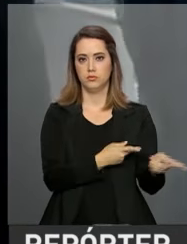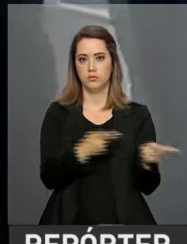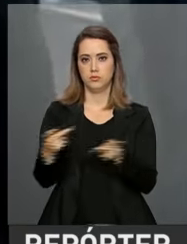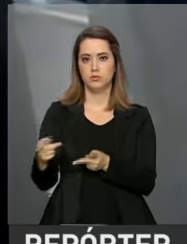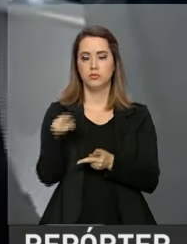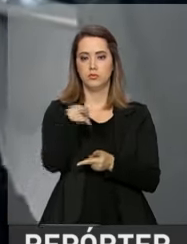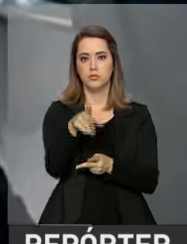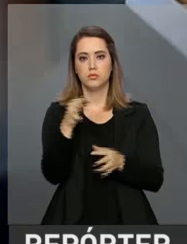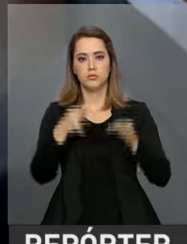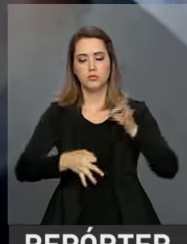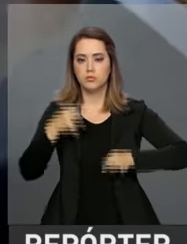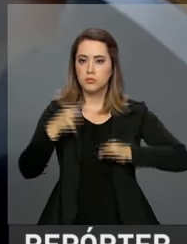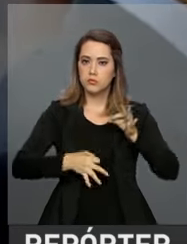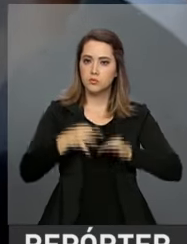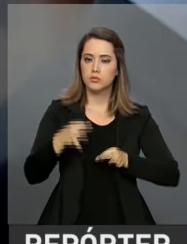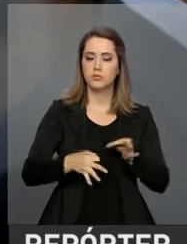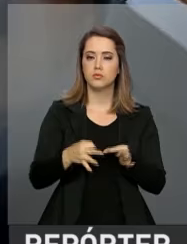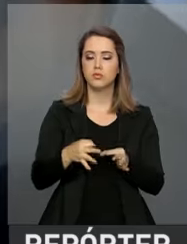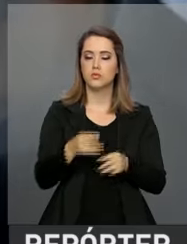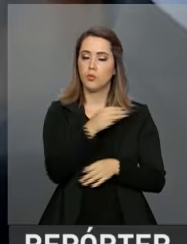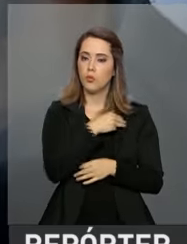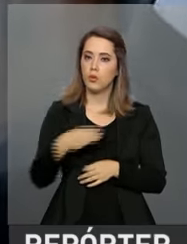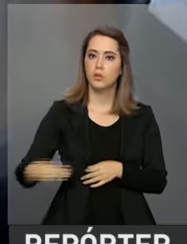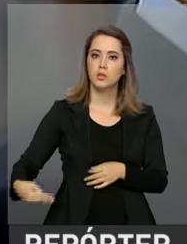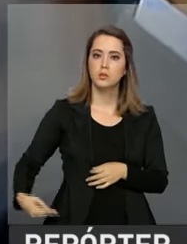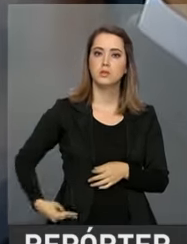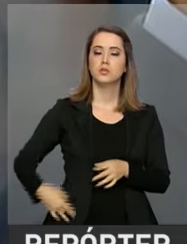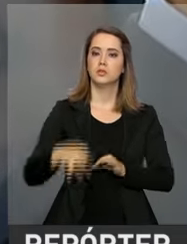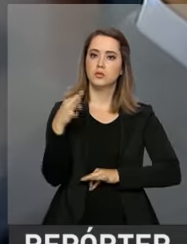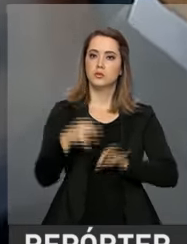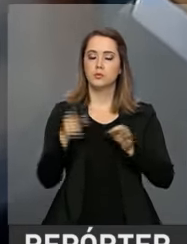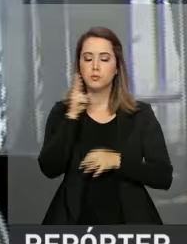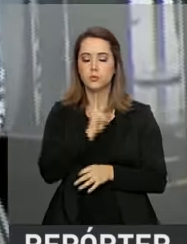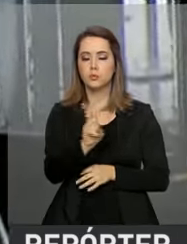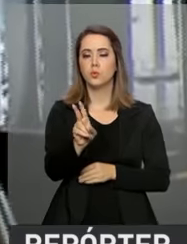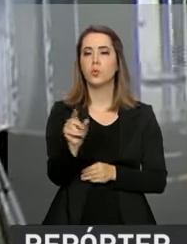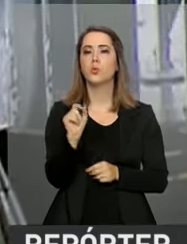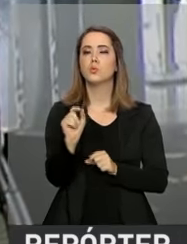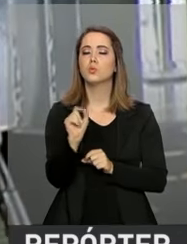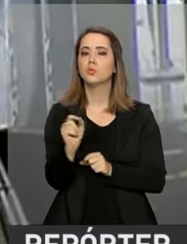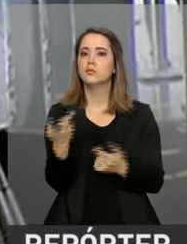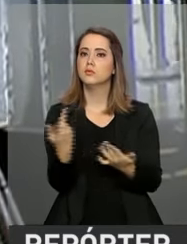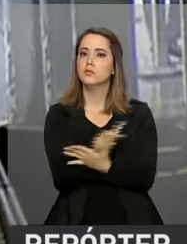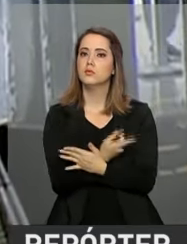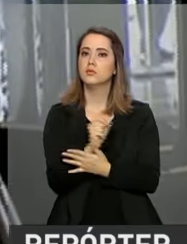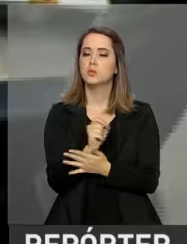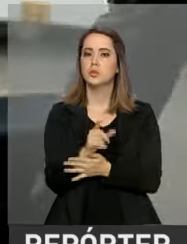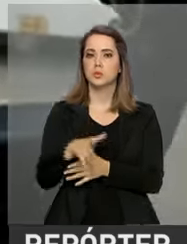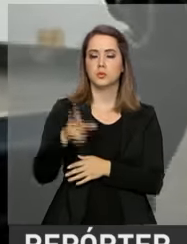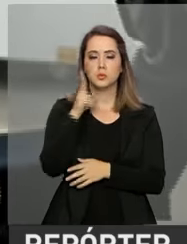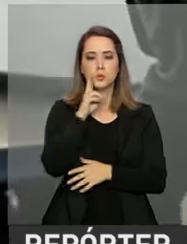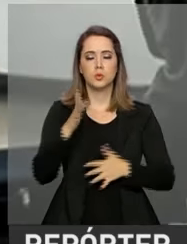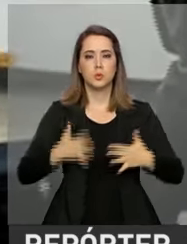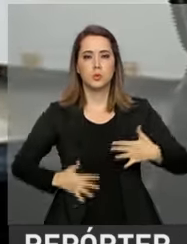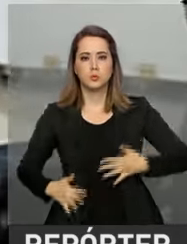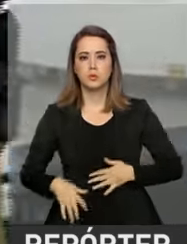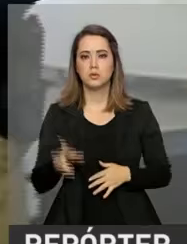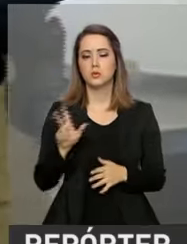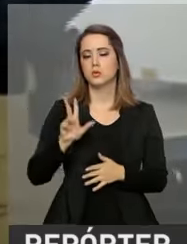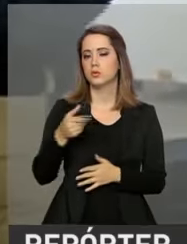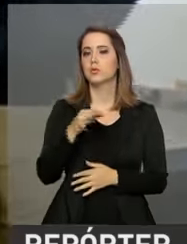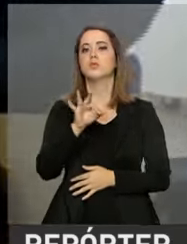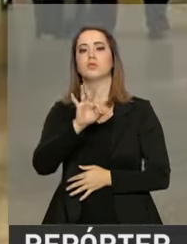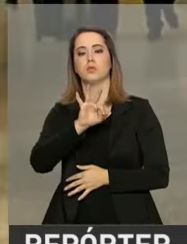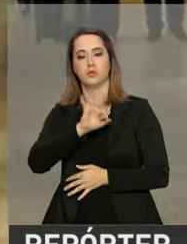moraes conferiu de perto como será feito o monitoramento de bagagens com raio x a revista dos passageiros e as operações da